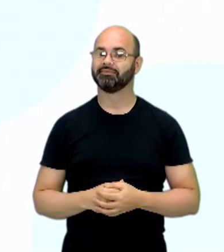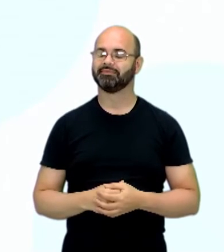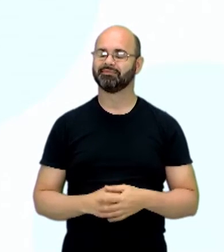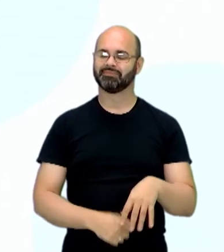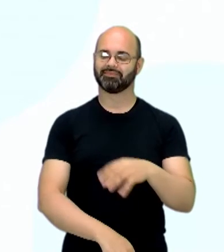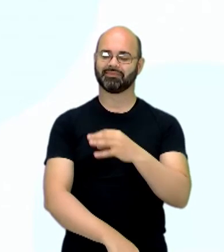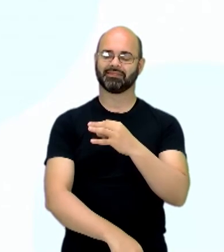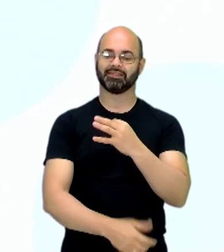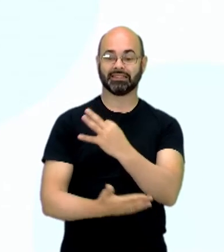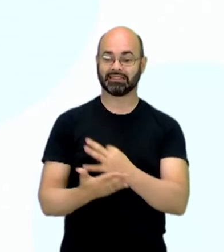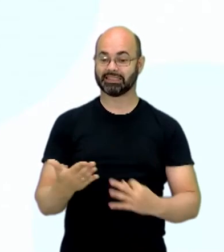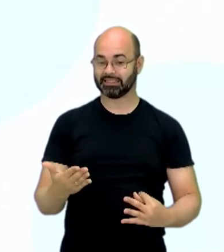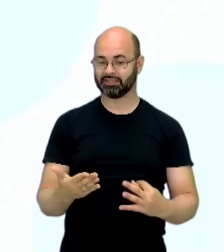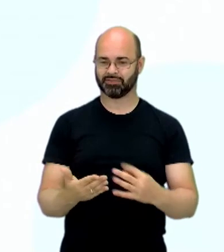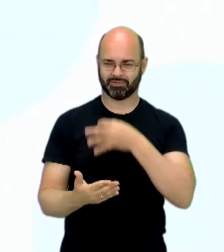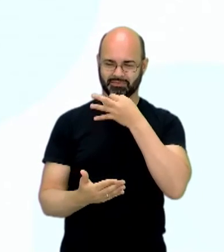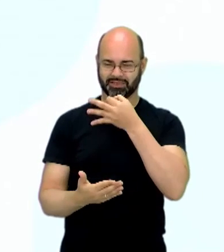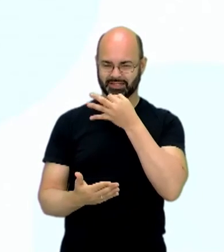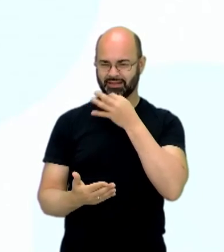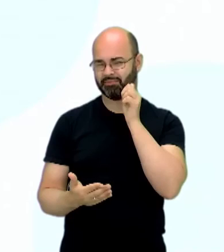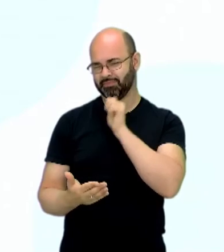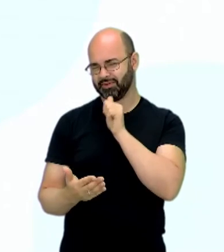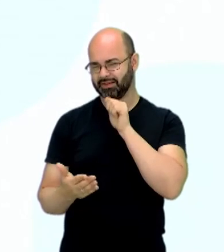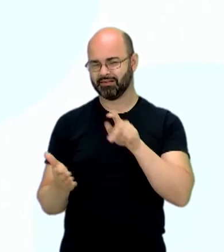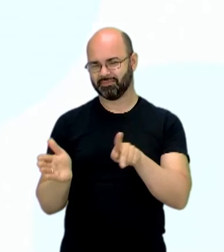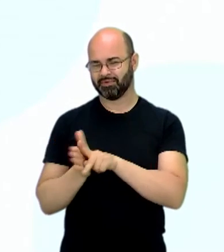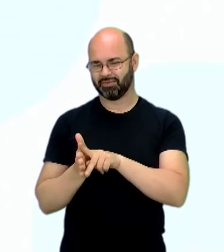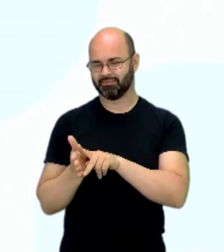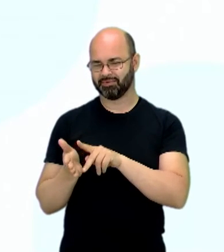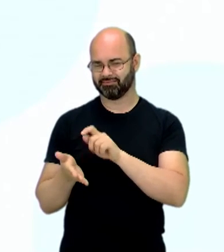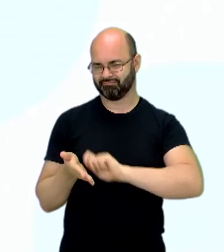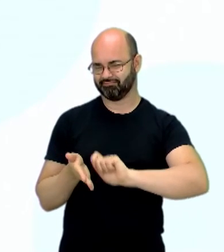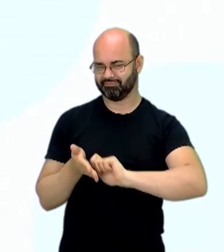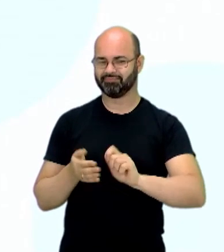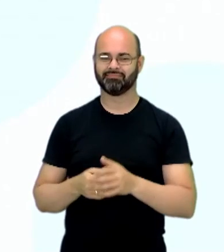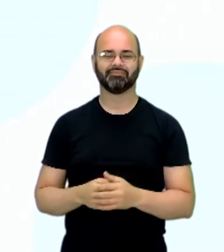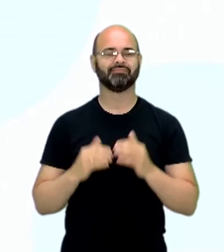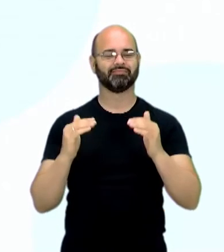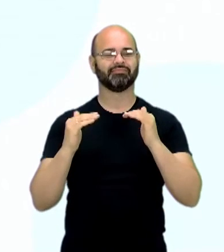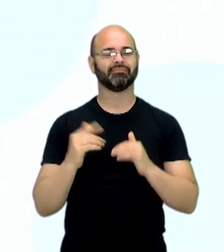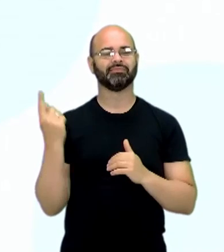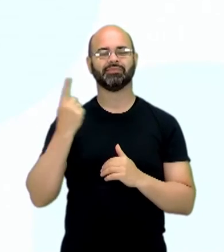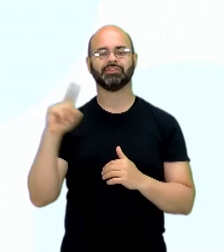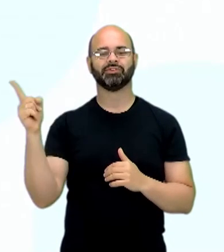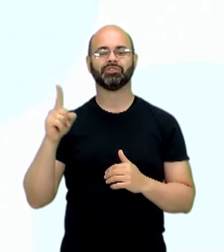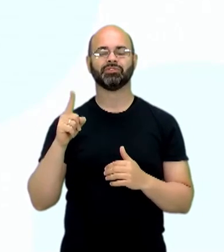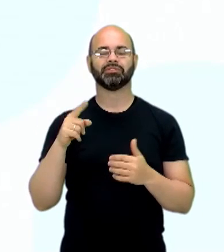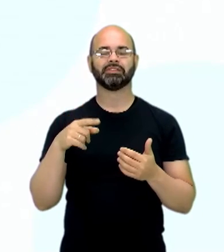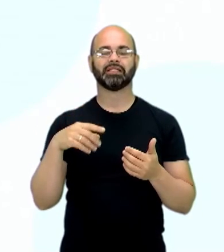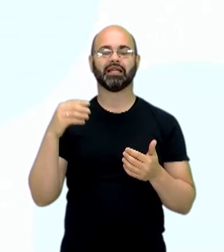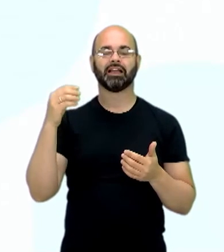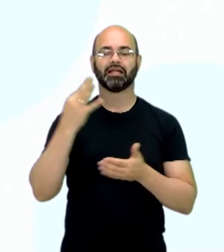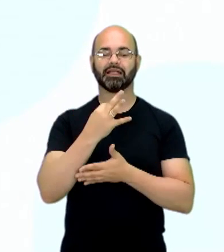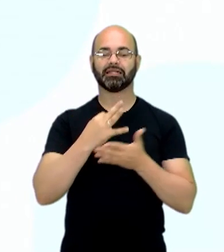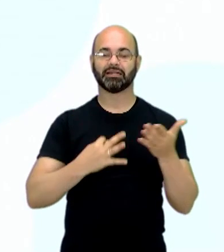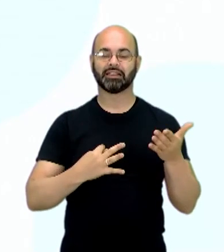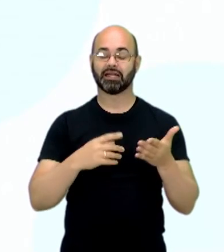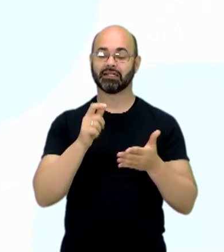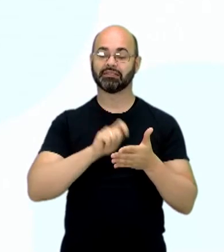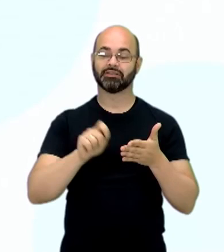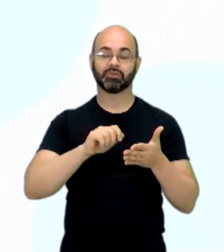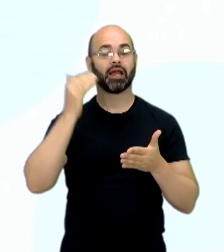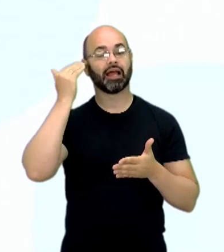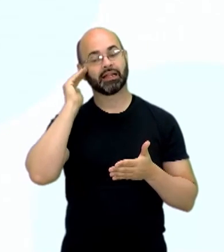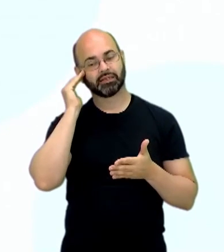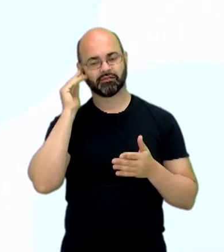gente leu da autora, né? E por último, a gente fez aí text comprehension, uma compreensão de texto com